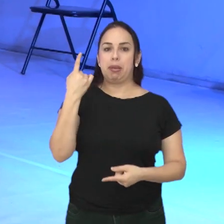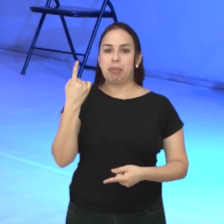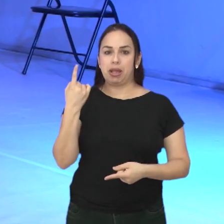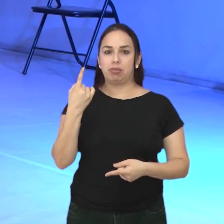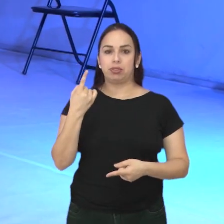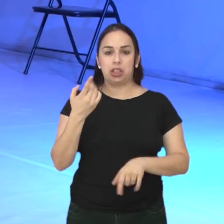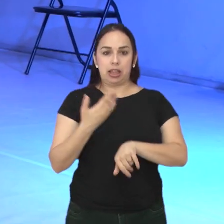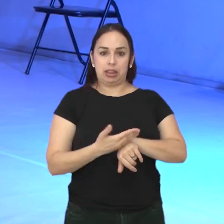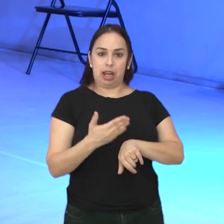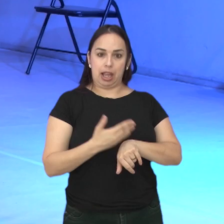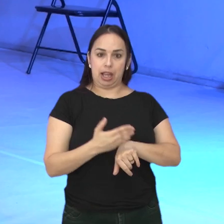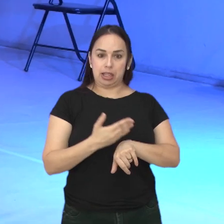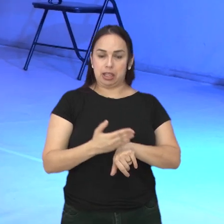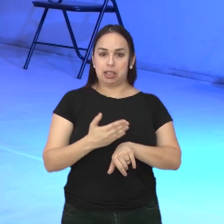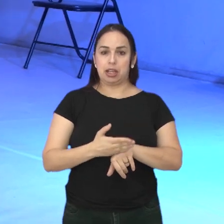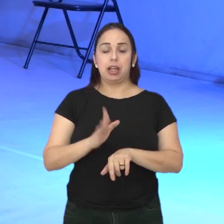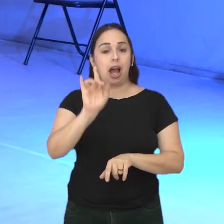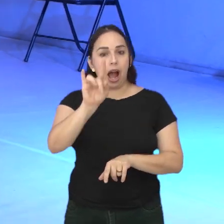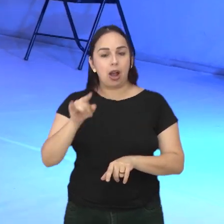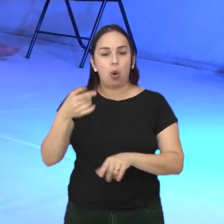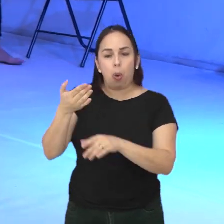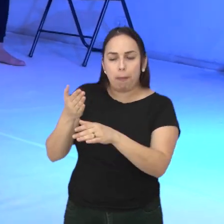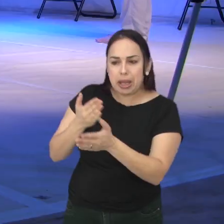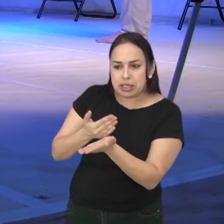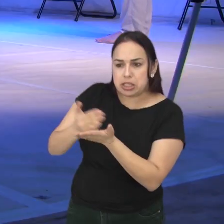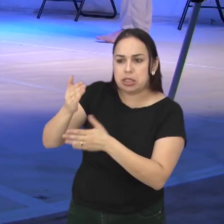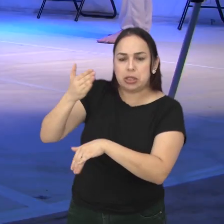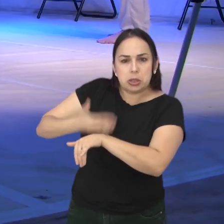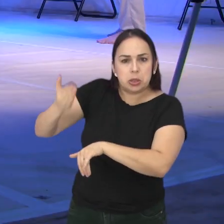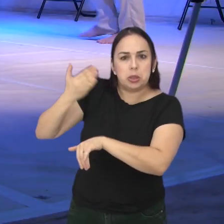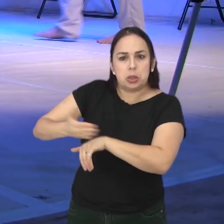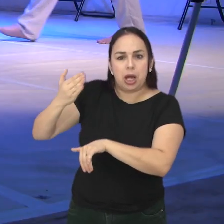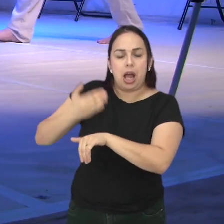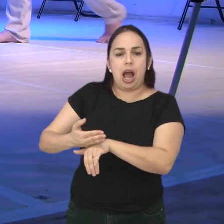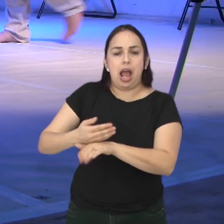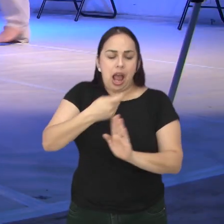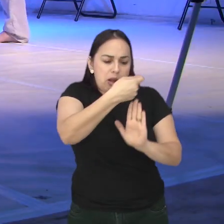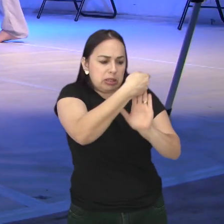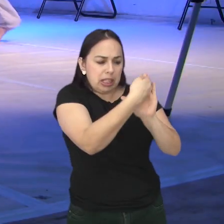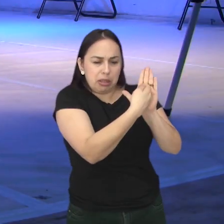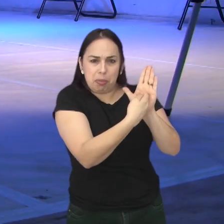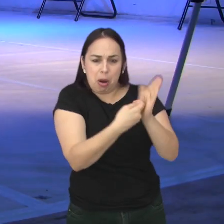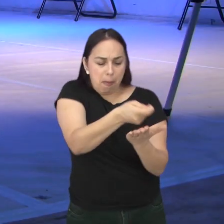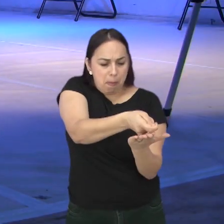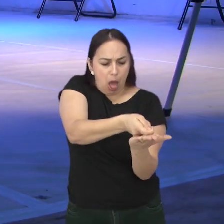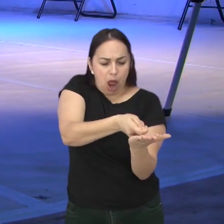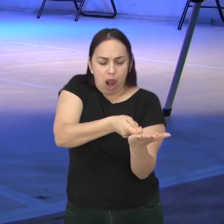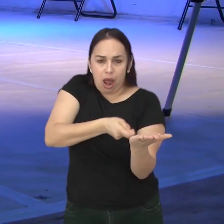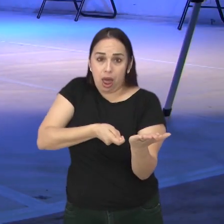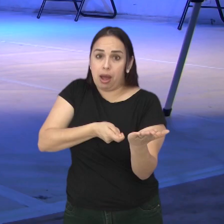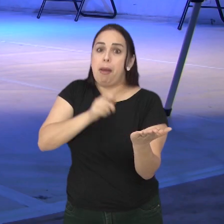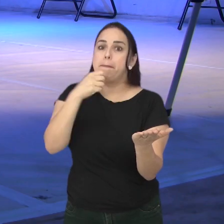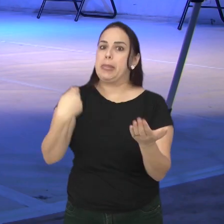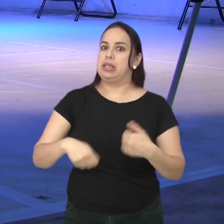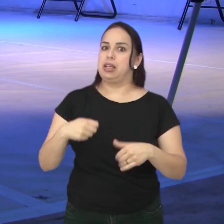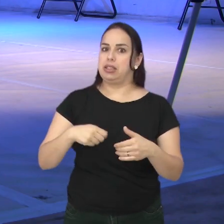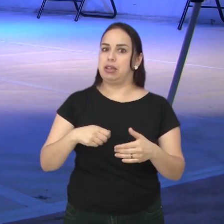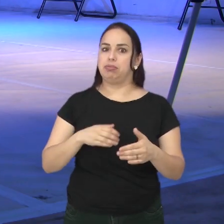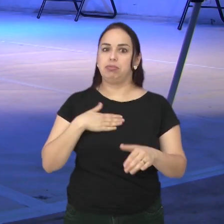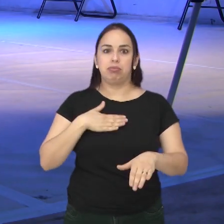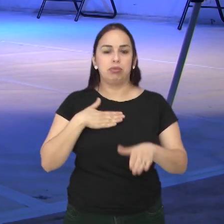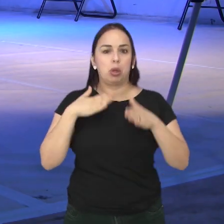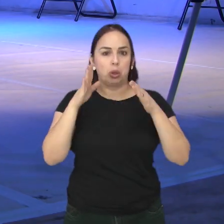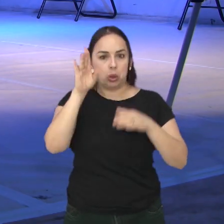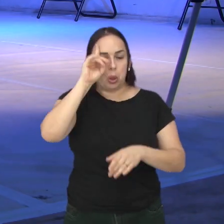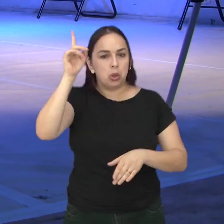um aquecimento, depois do aquecimento você começa os ensaios, aí levanta o texto. Isso é necessário ter uma certa